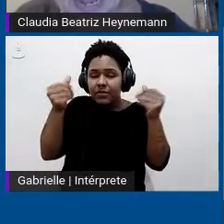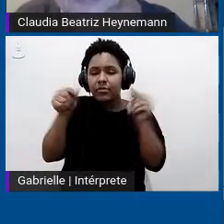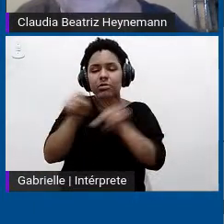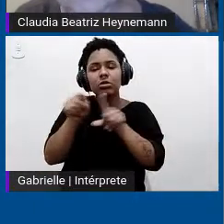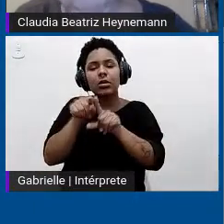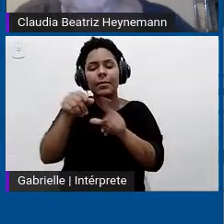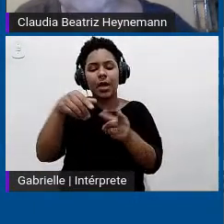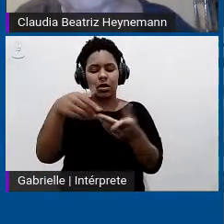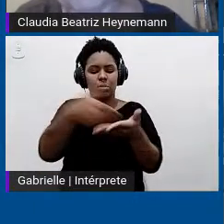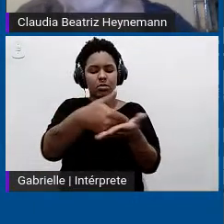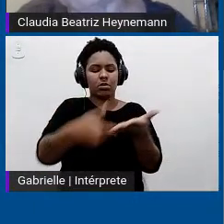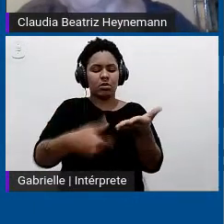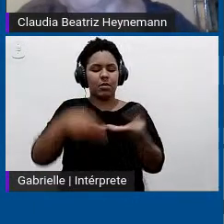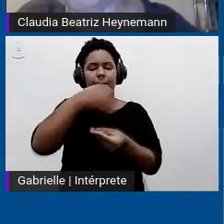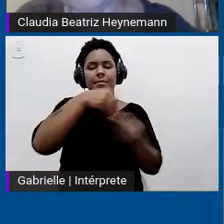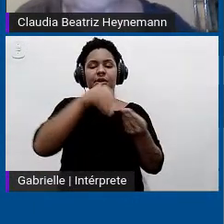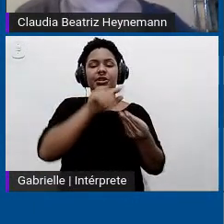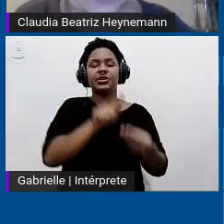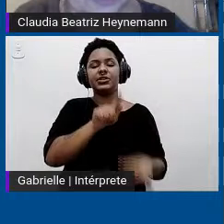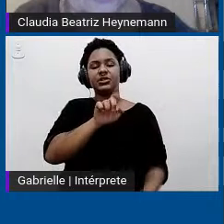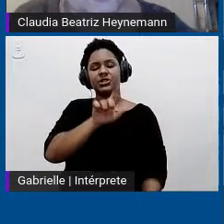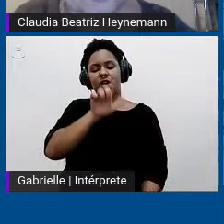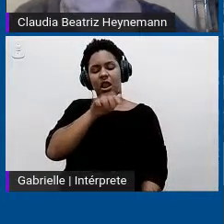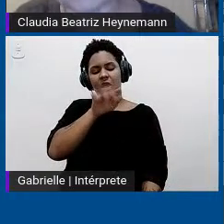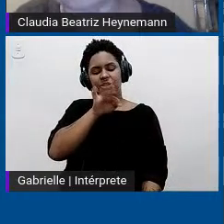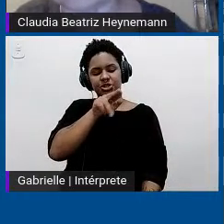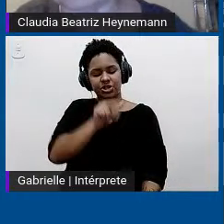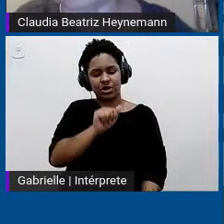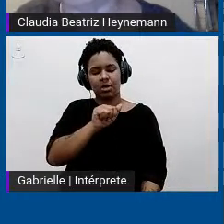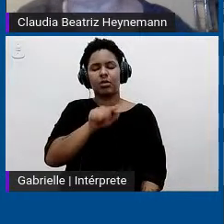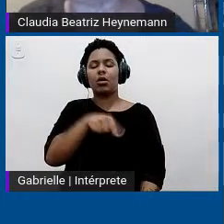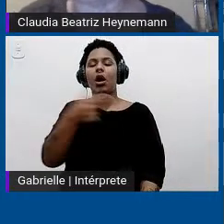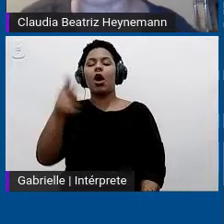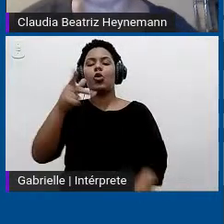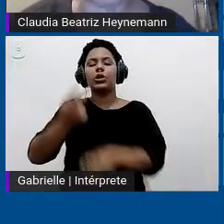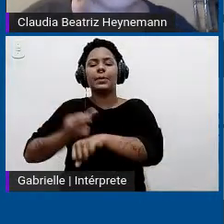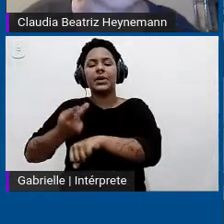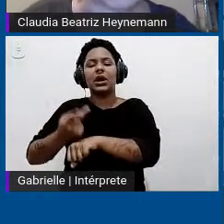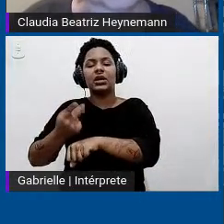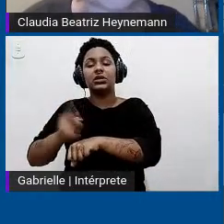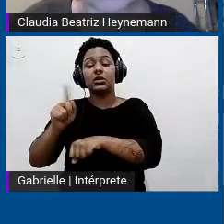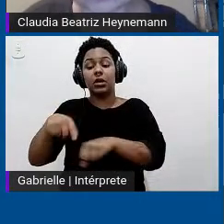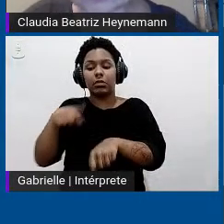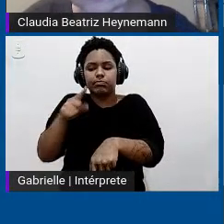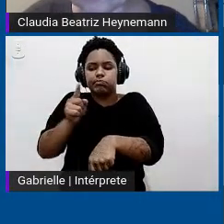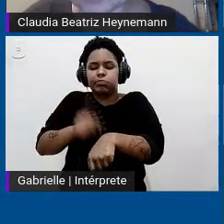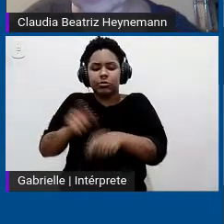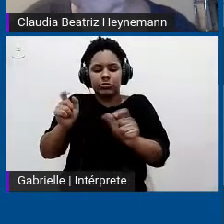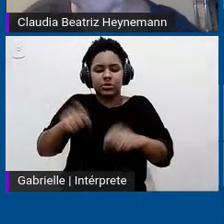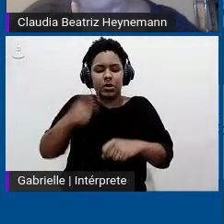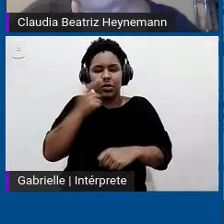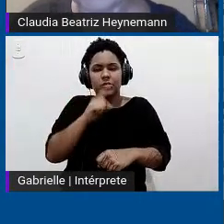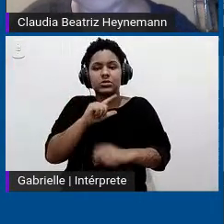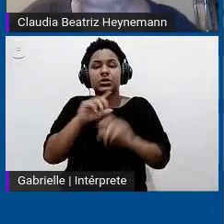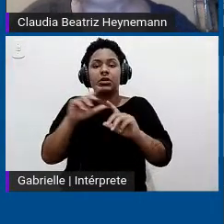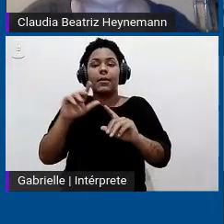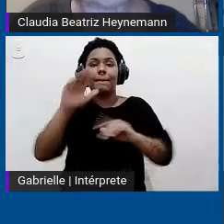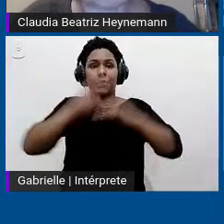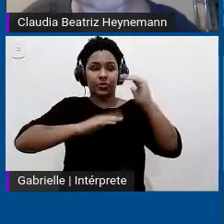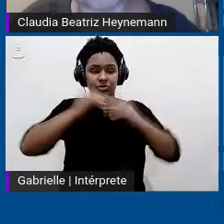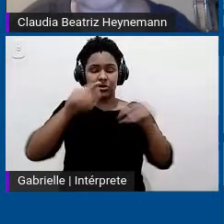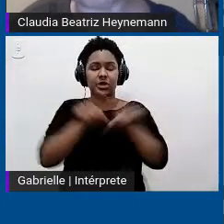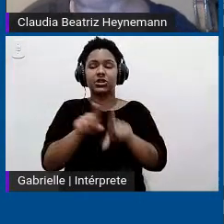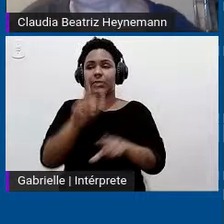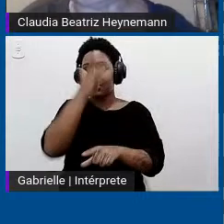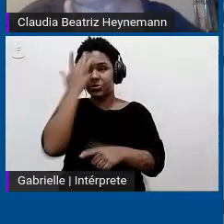gelatina e prata, permitiria a produção de instantâneos popularizados entre profissionais e apreciadores em geral. Era